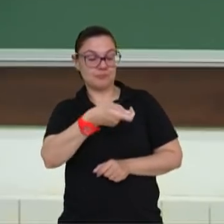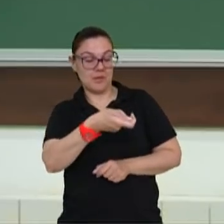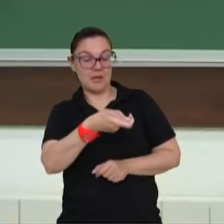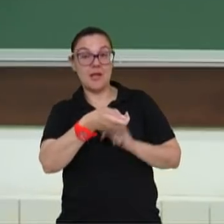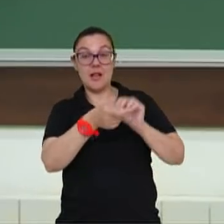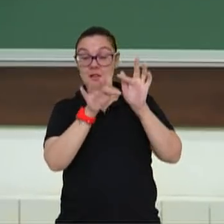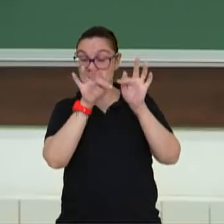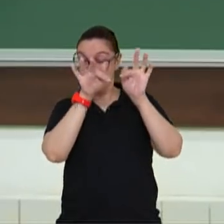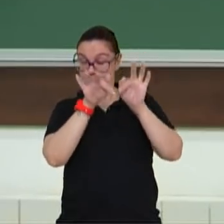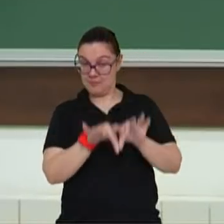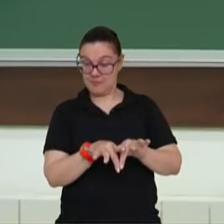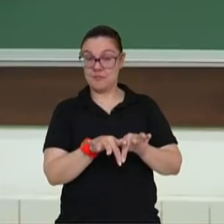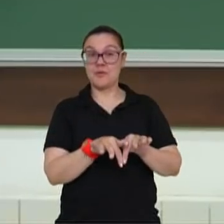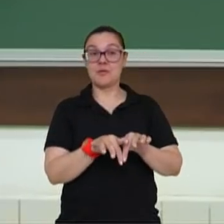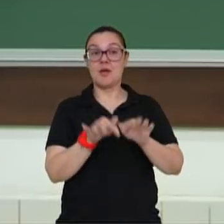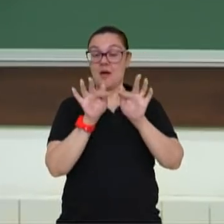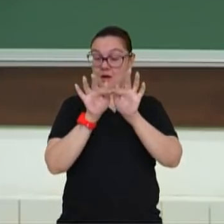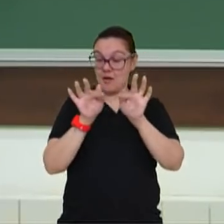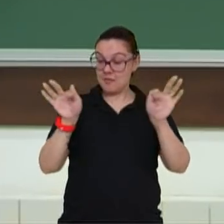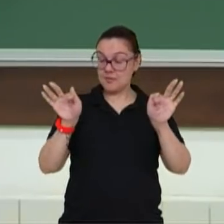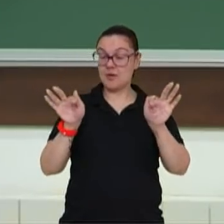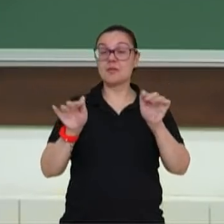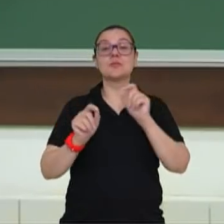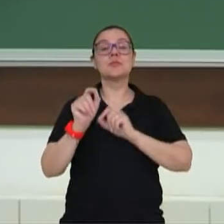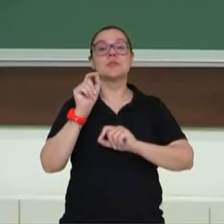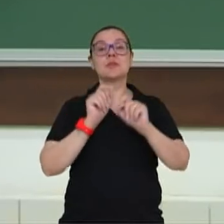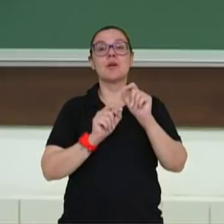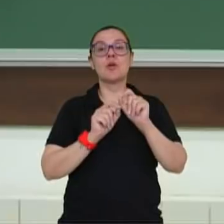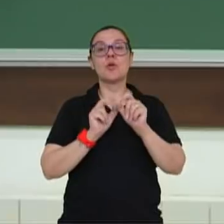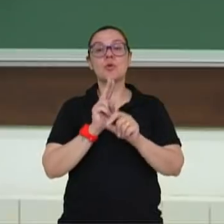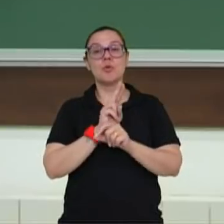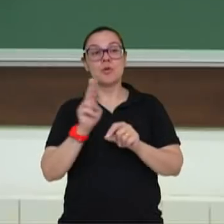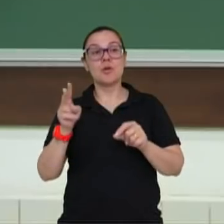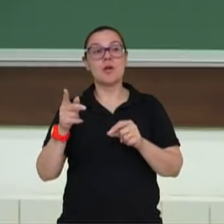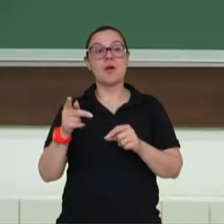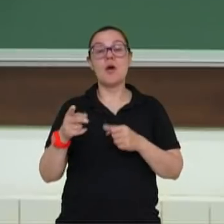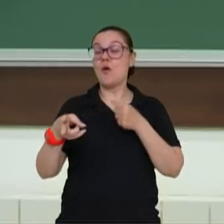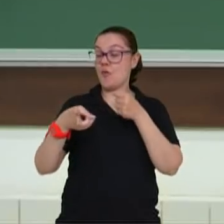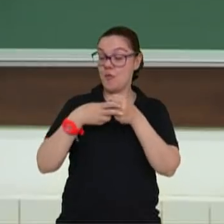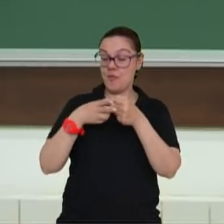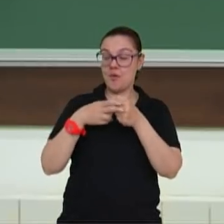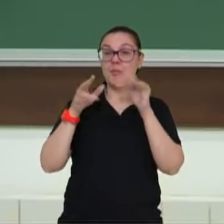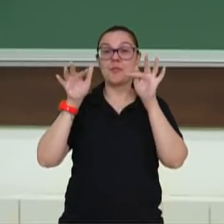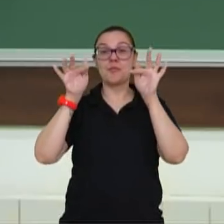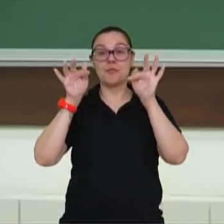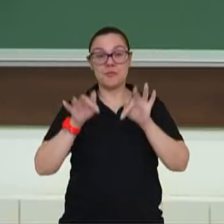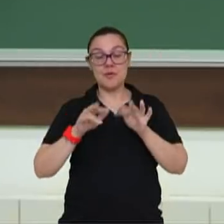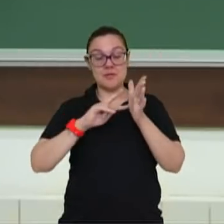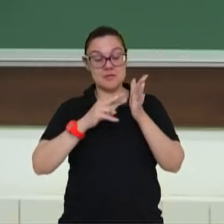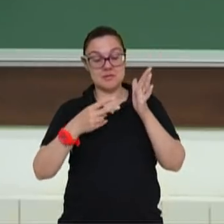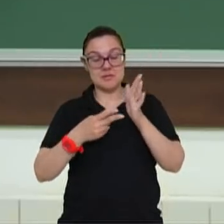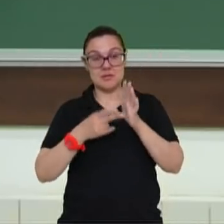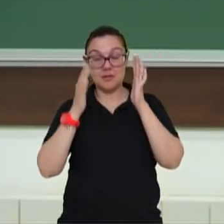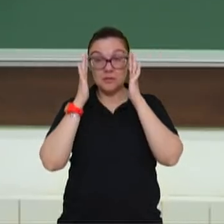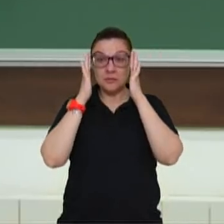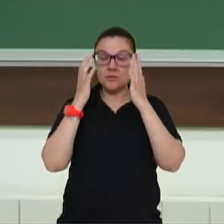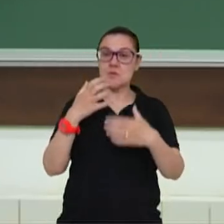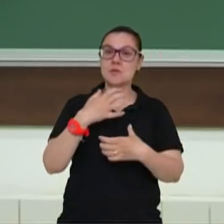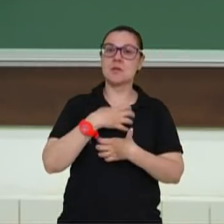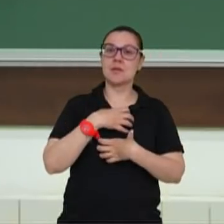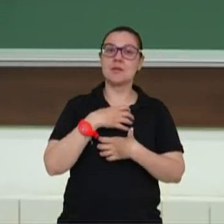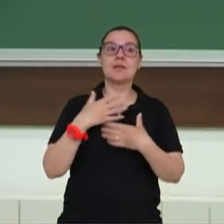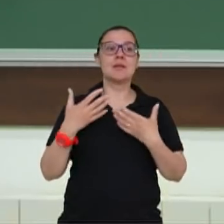ele finaliza a oração naquele verbo, ele tem o verbo por si só, ele tem um significado, um